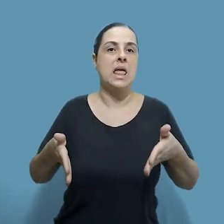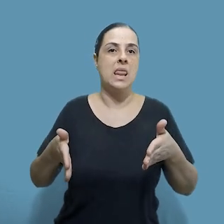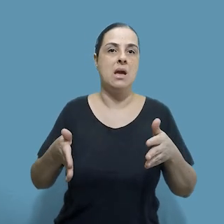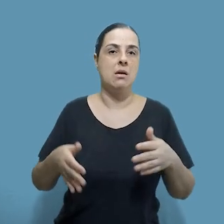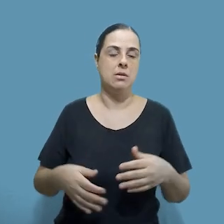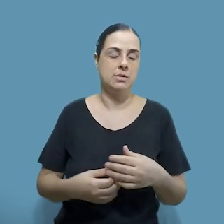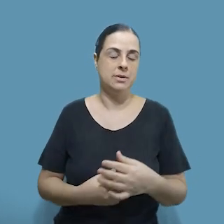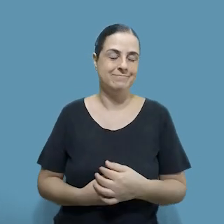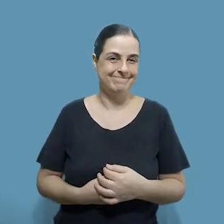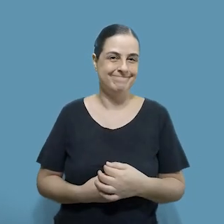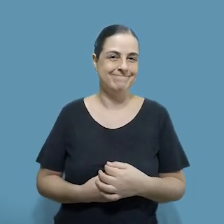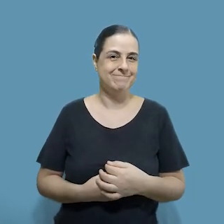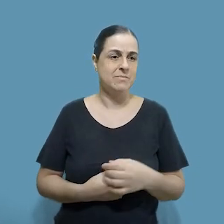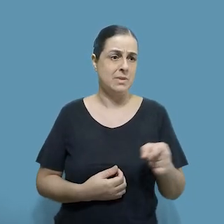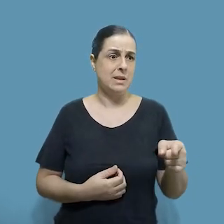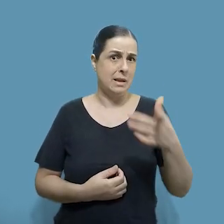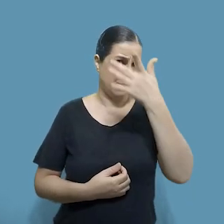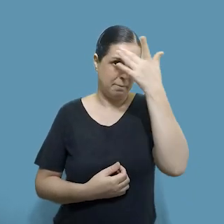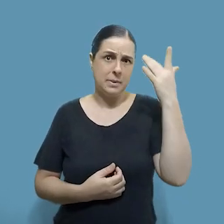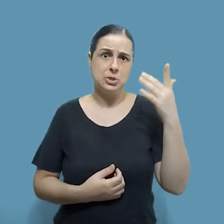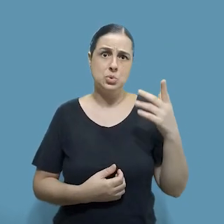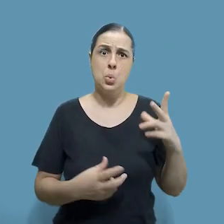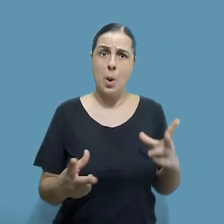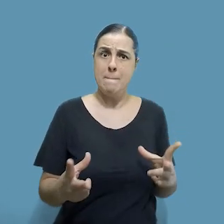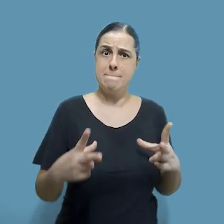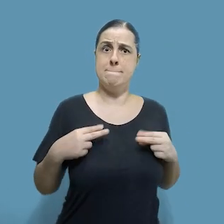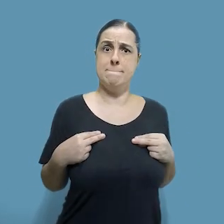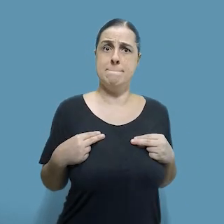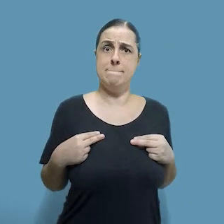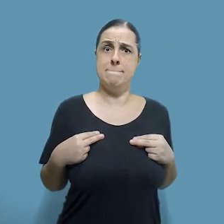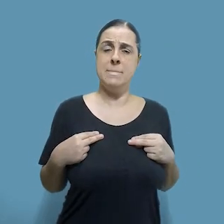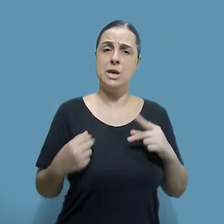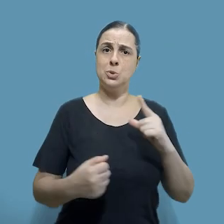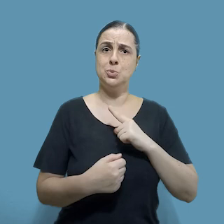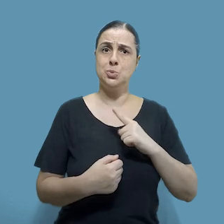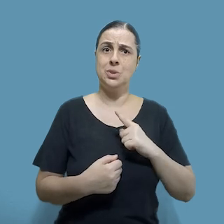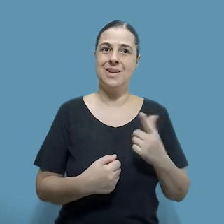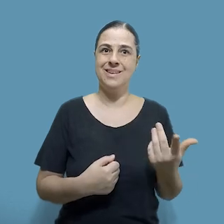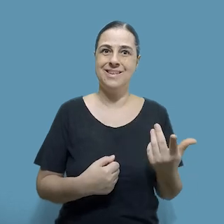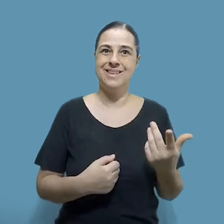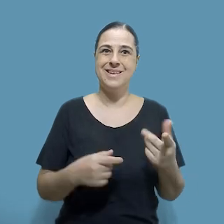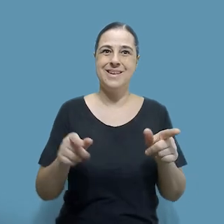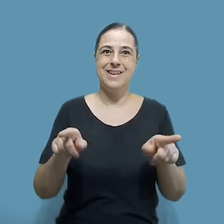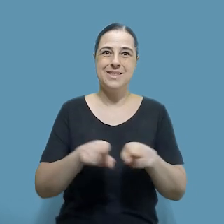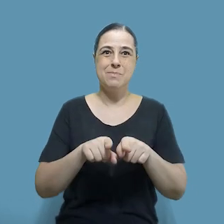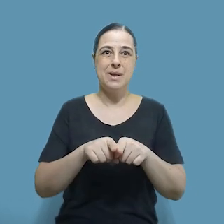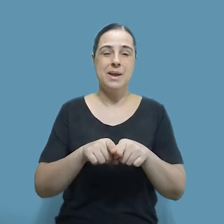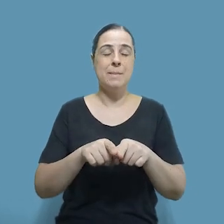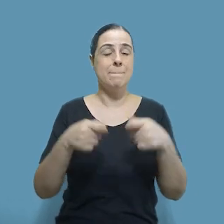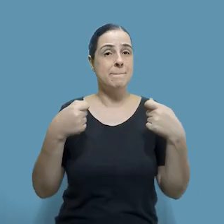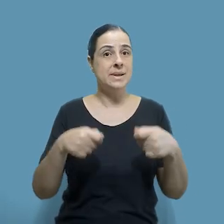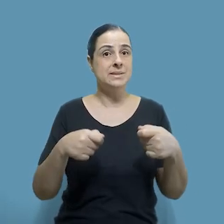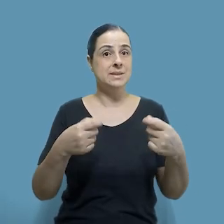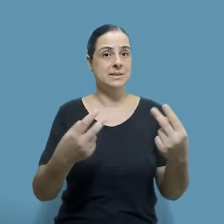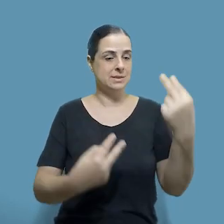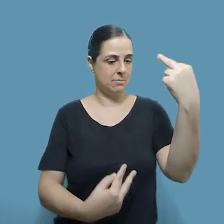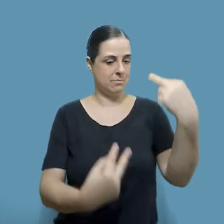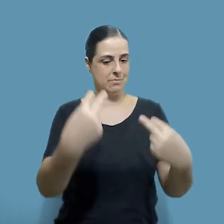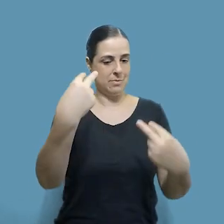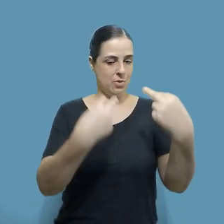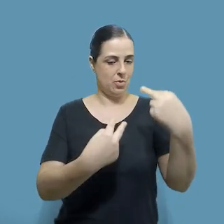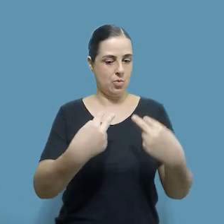dela, muito mais do que por qualquer outro motivo, e tem que ver além daquilo, né? Tipo, como é que a gente